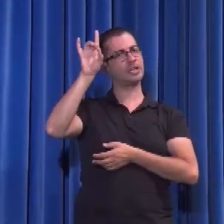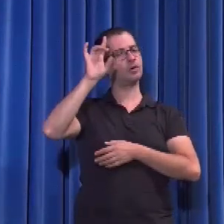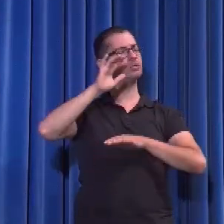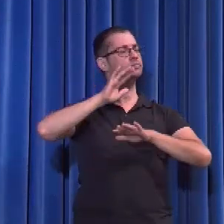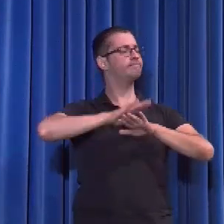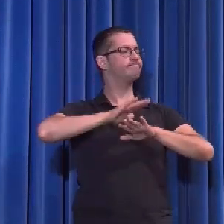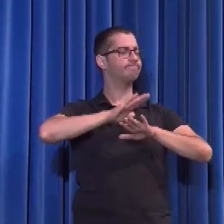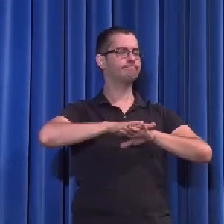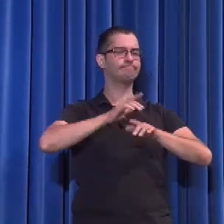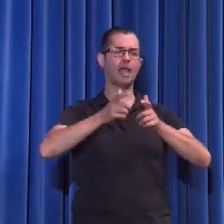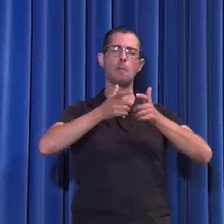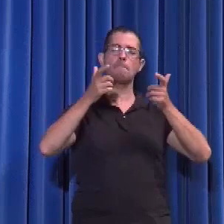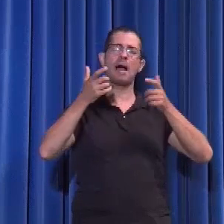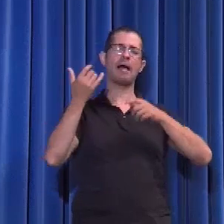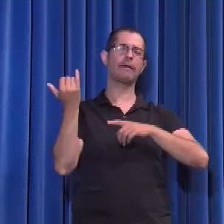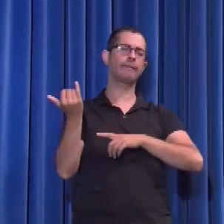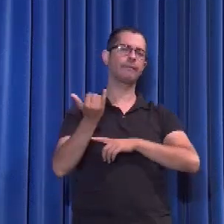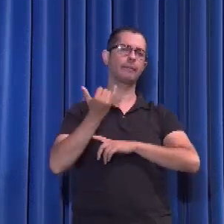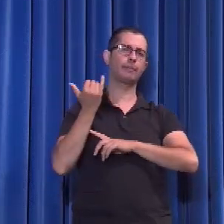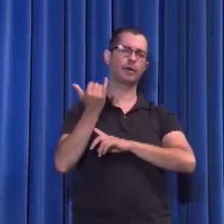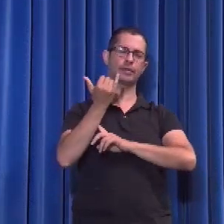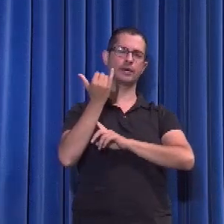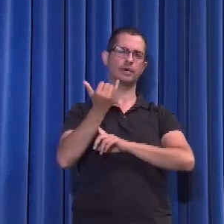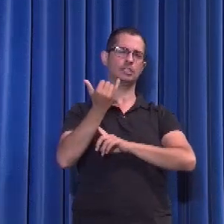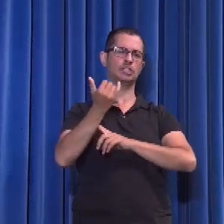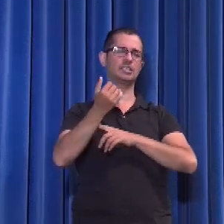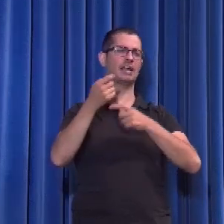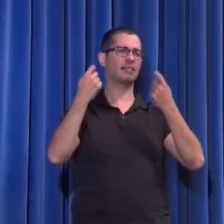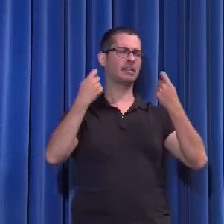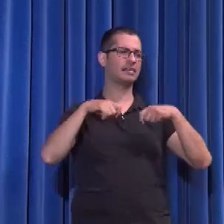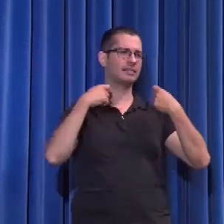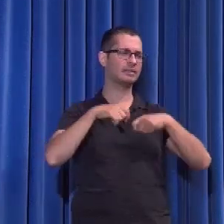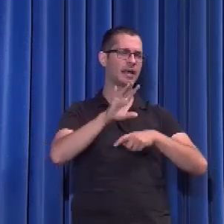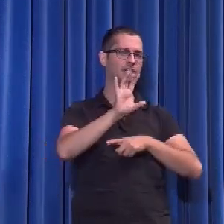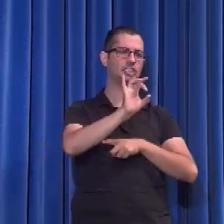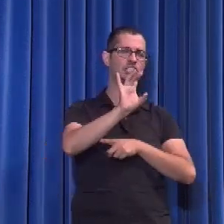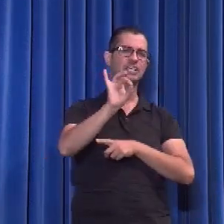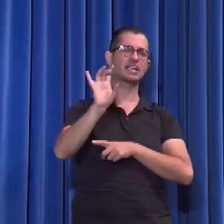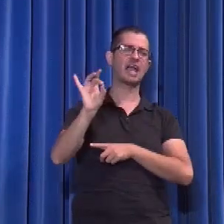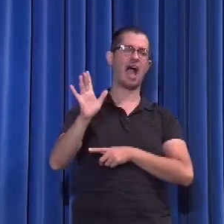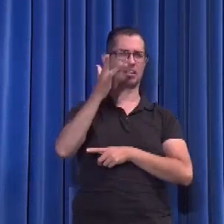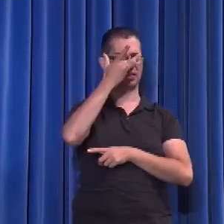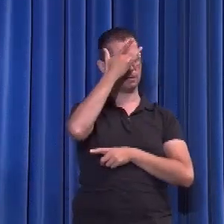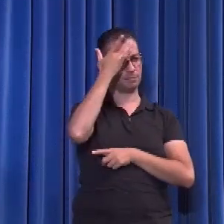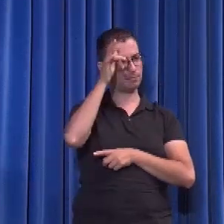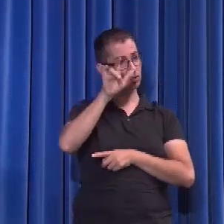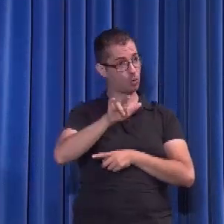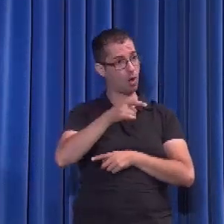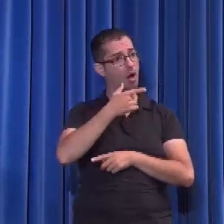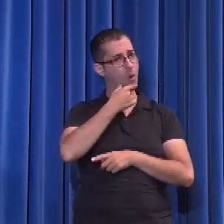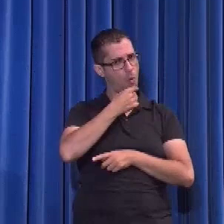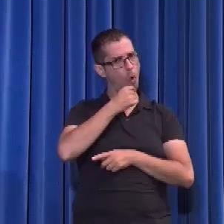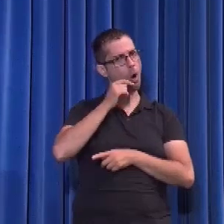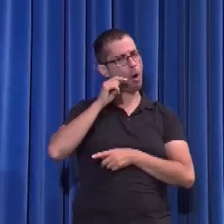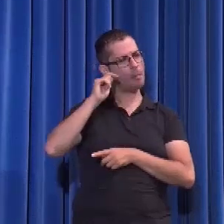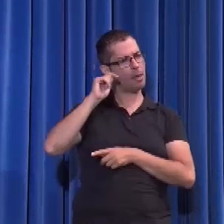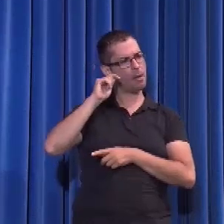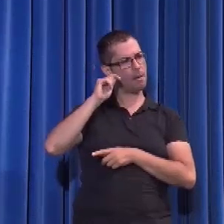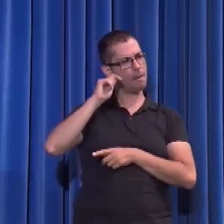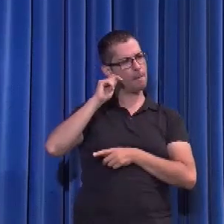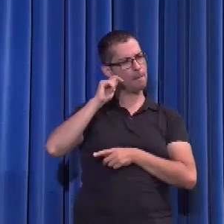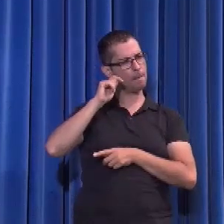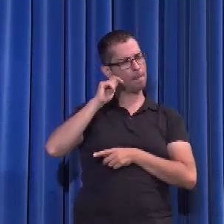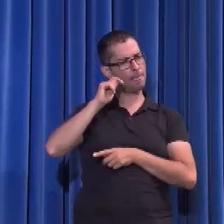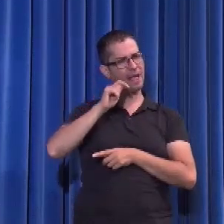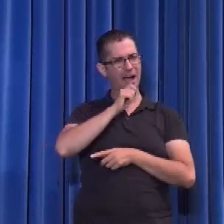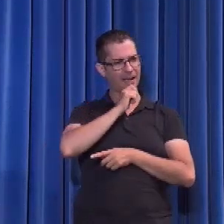as necessidades de cada criatura. Um grande pregador ainda agora contemporâneo nosso, Paul